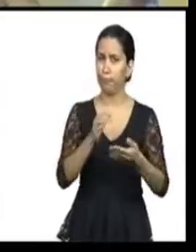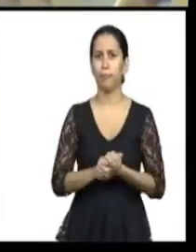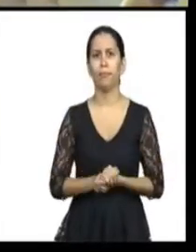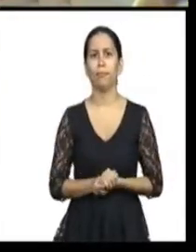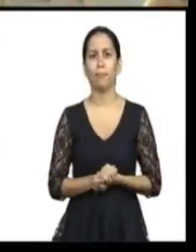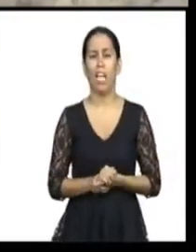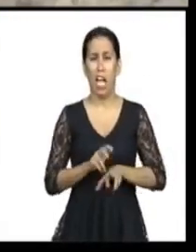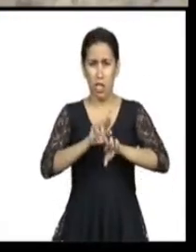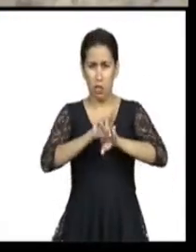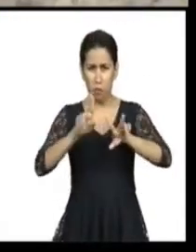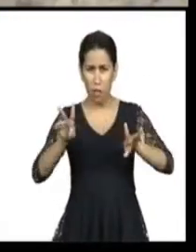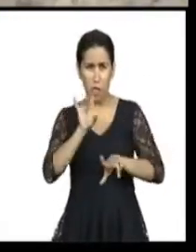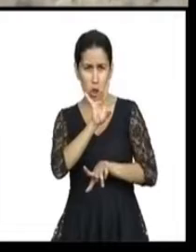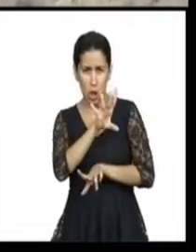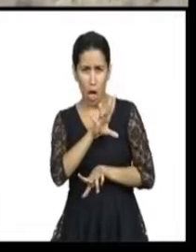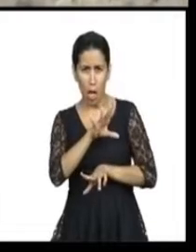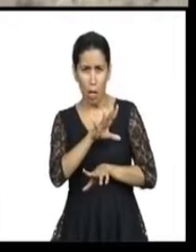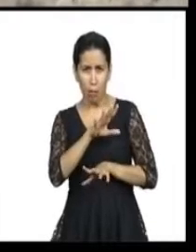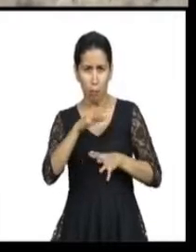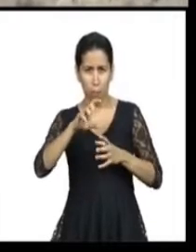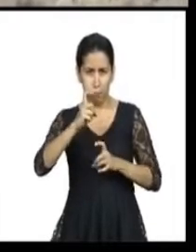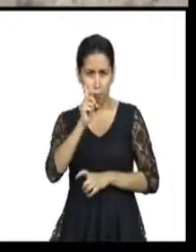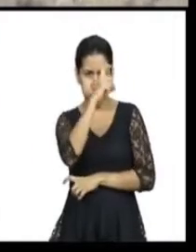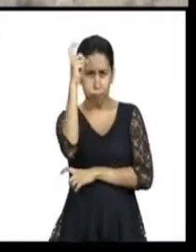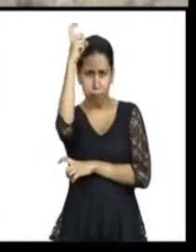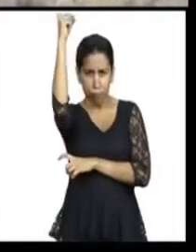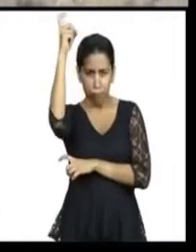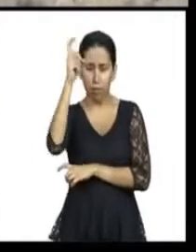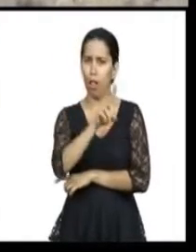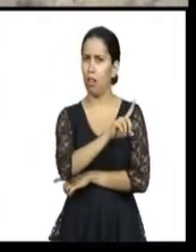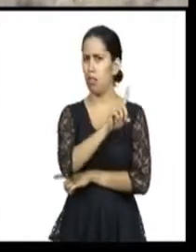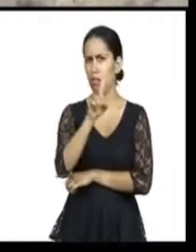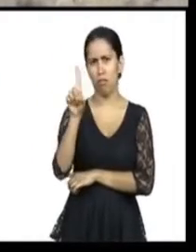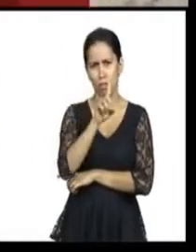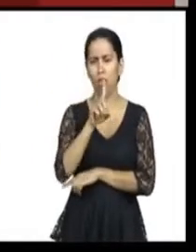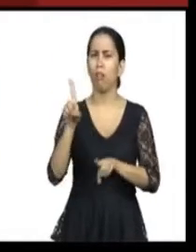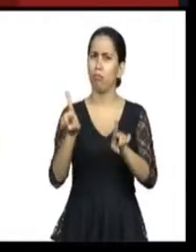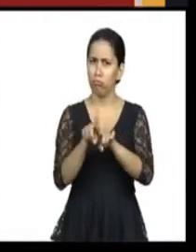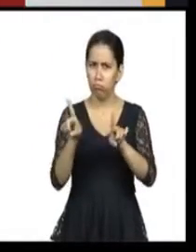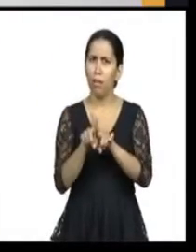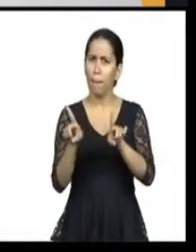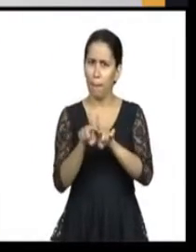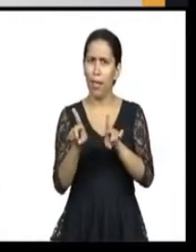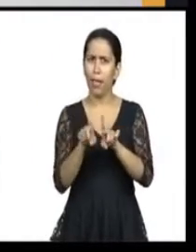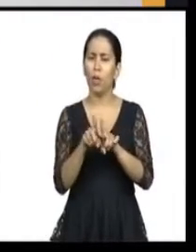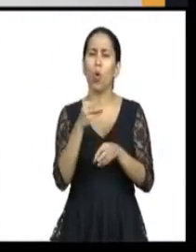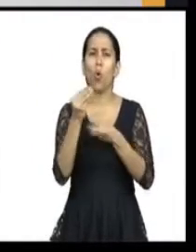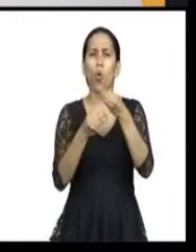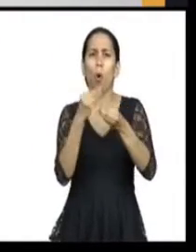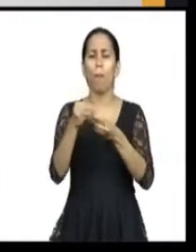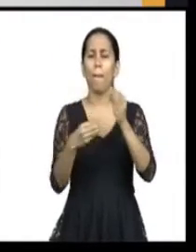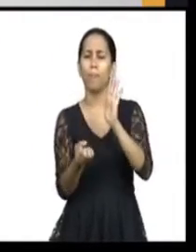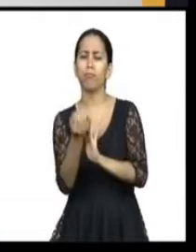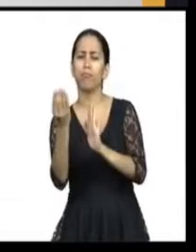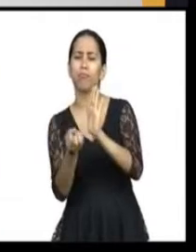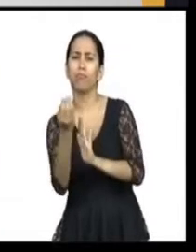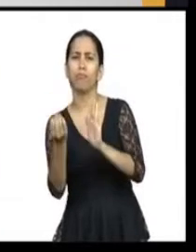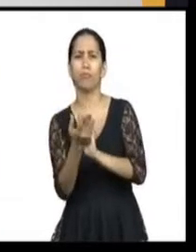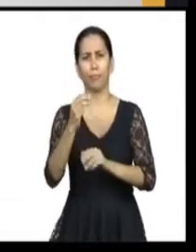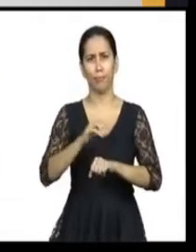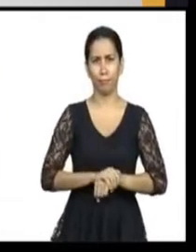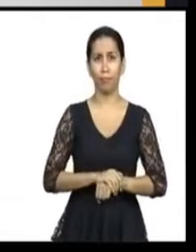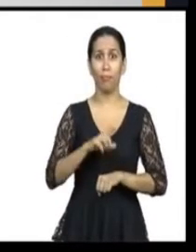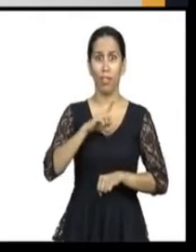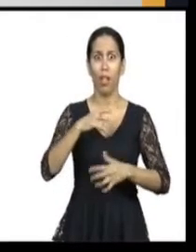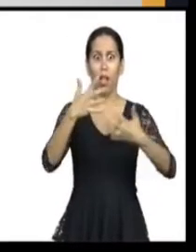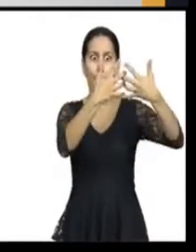diferença não é só o tamanho. Os equipamentos são envolvidos com a produção da mina. São as escavadeiras, carregadeiras,